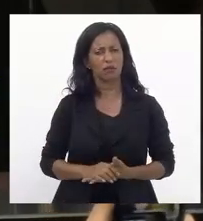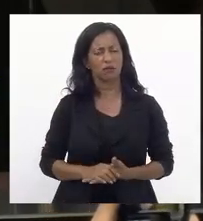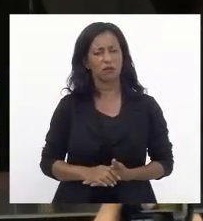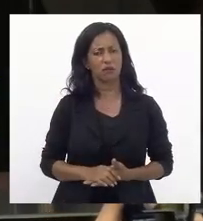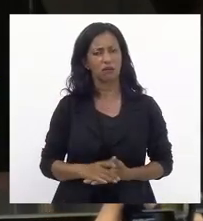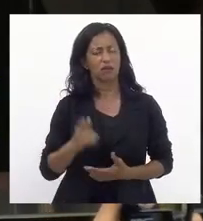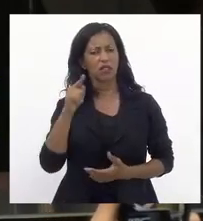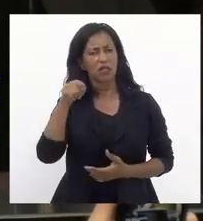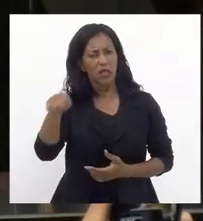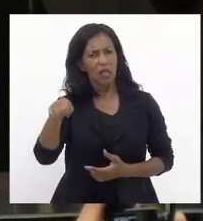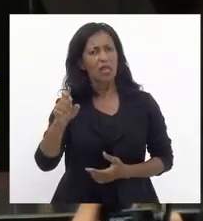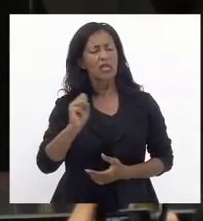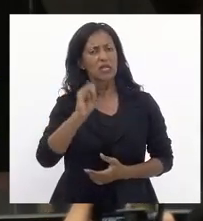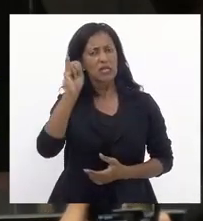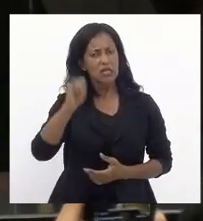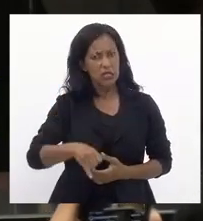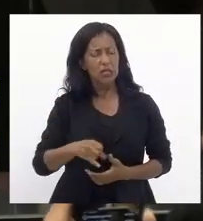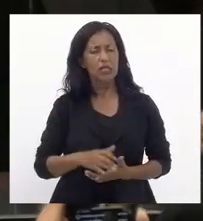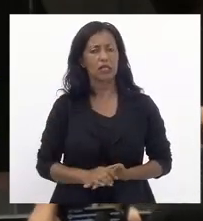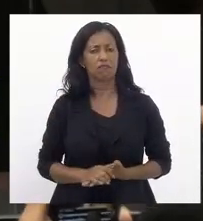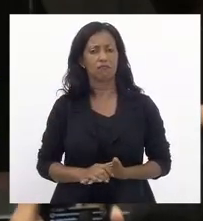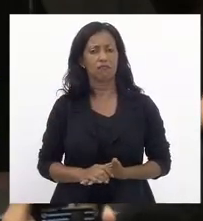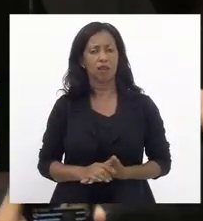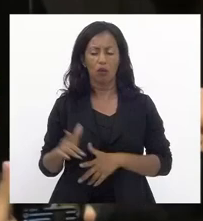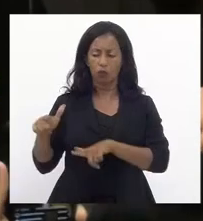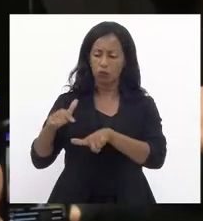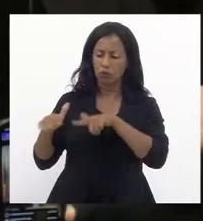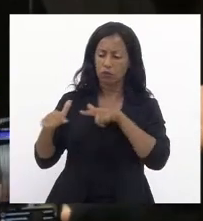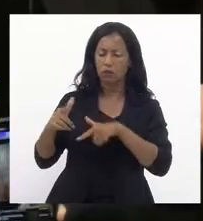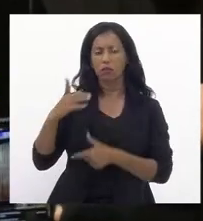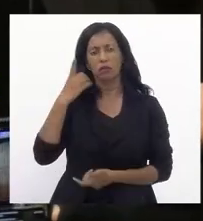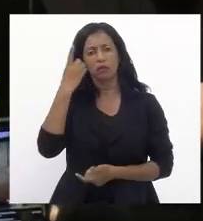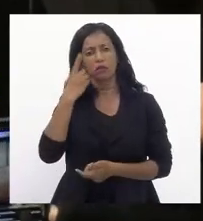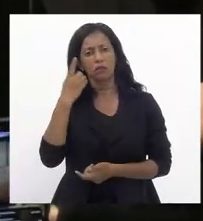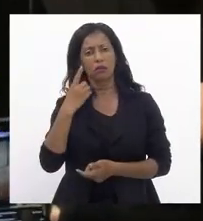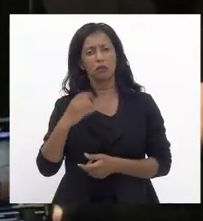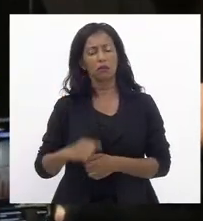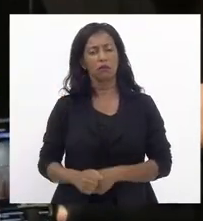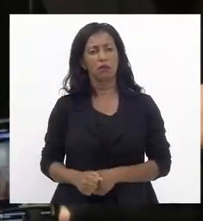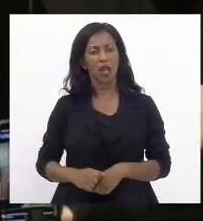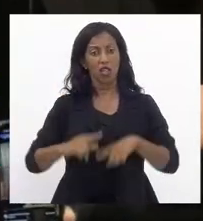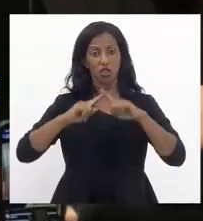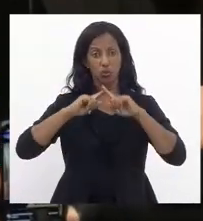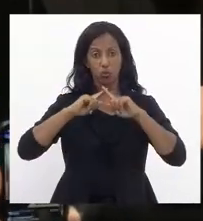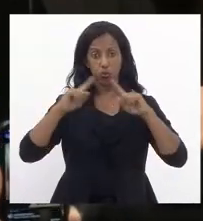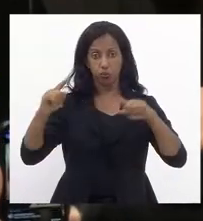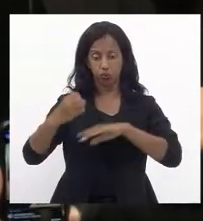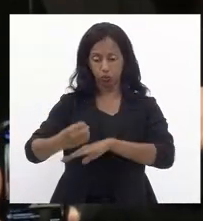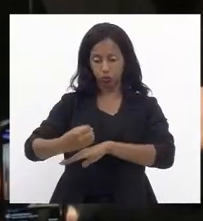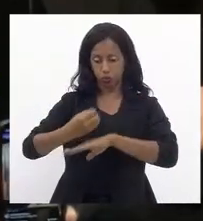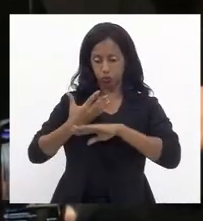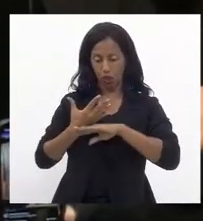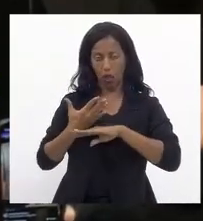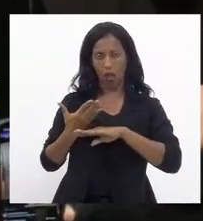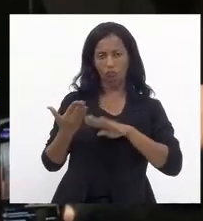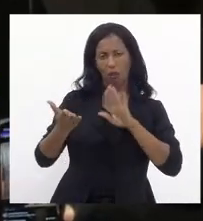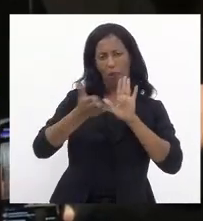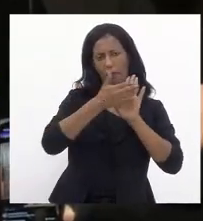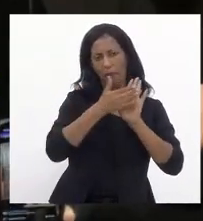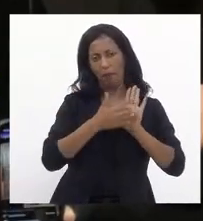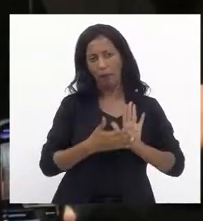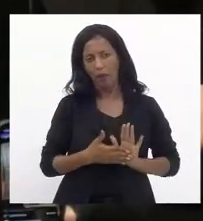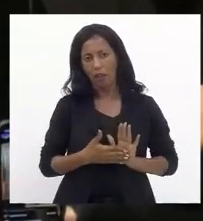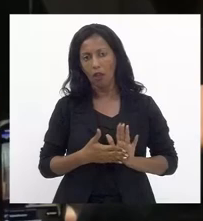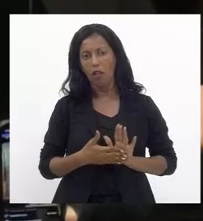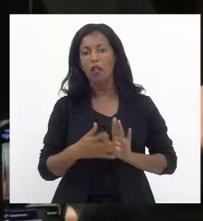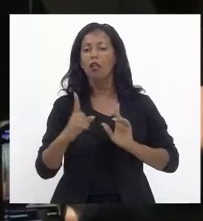que essa sim é uma das atribuições dos parlamentares, receber as denúncias, receber as demandas e ir